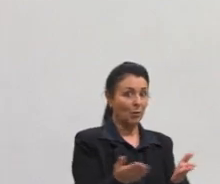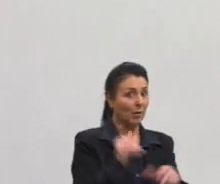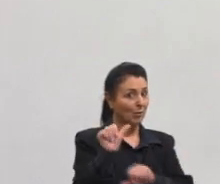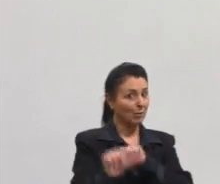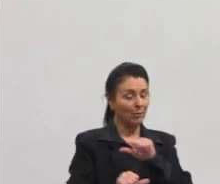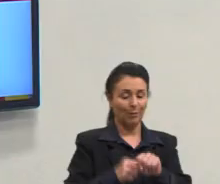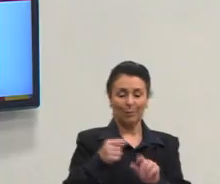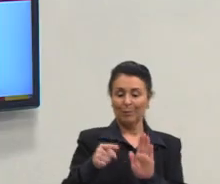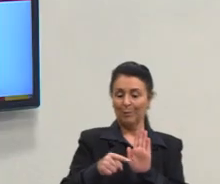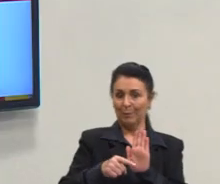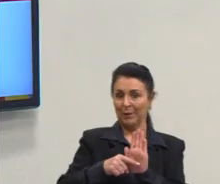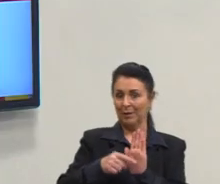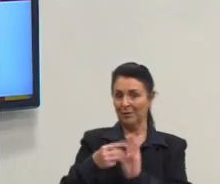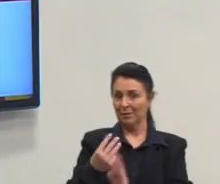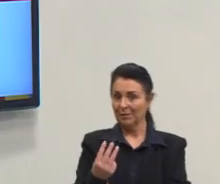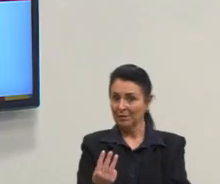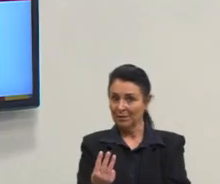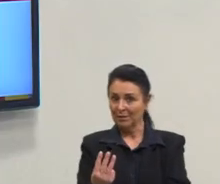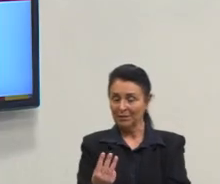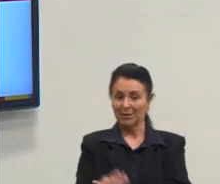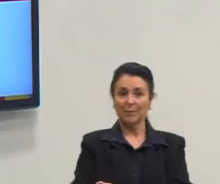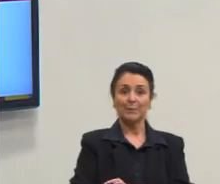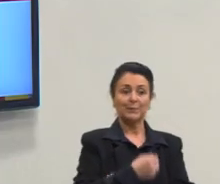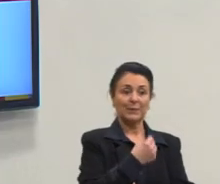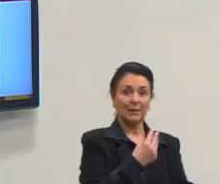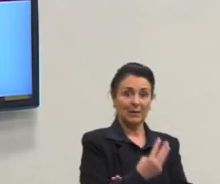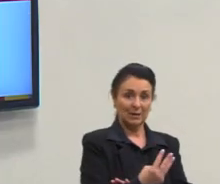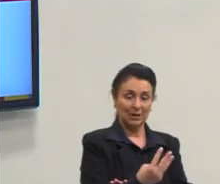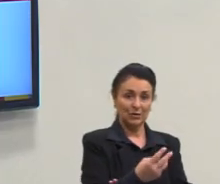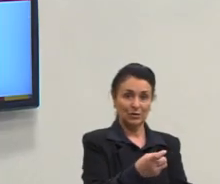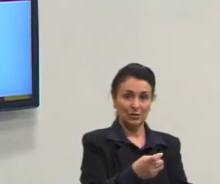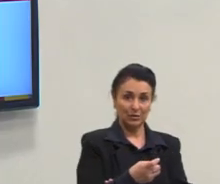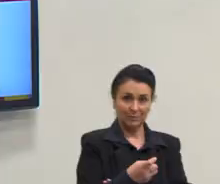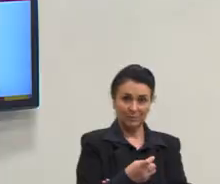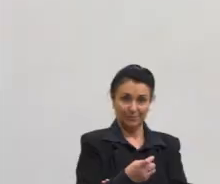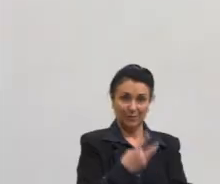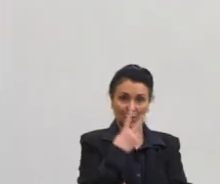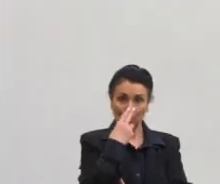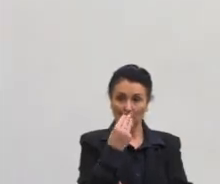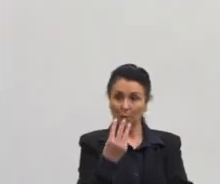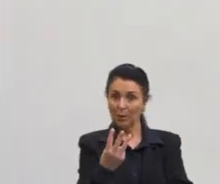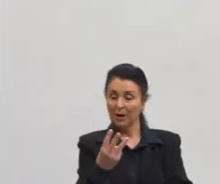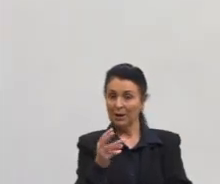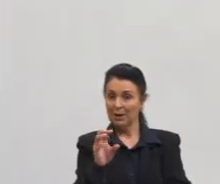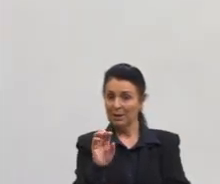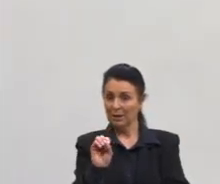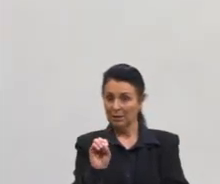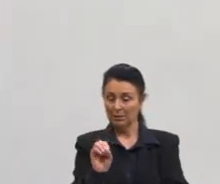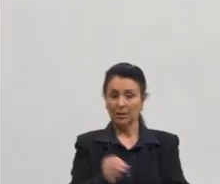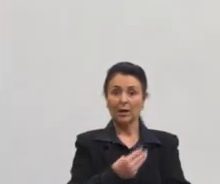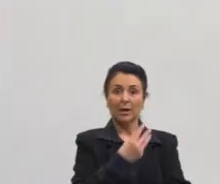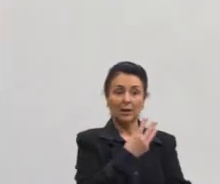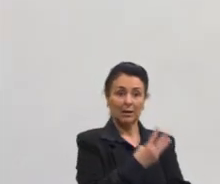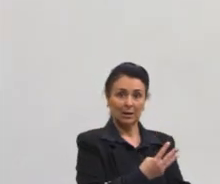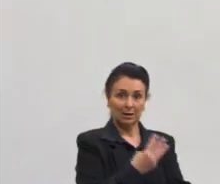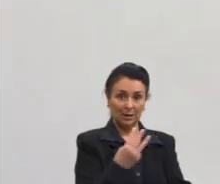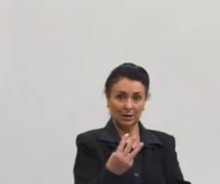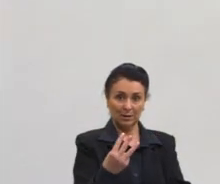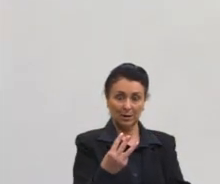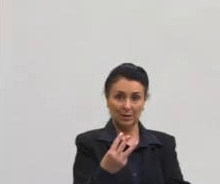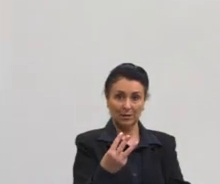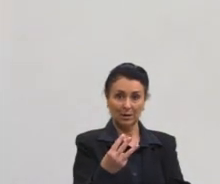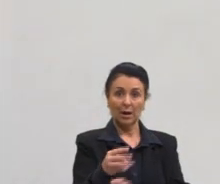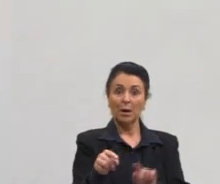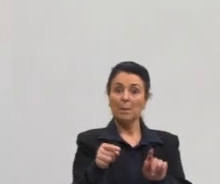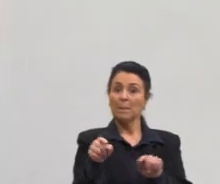fica menos três então 3x = 30 porque 33 - 1330 e